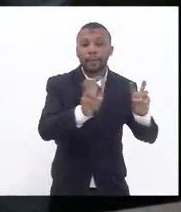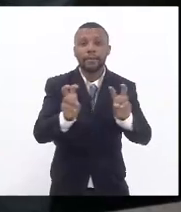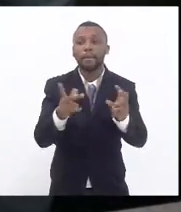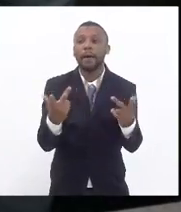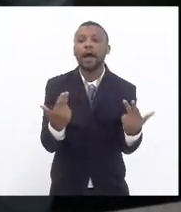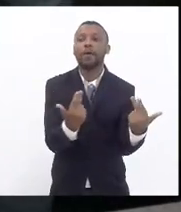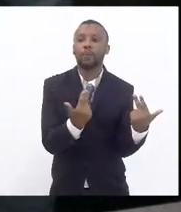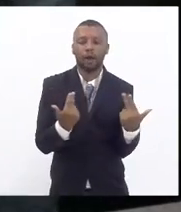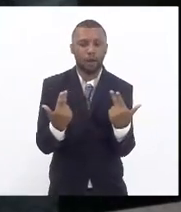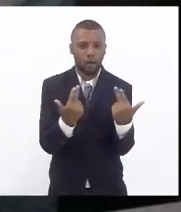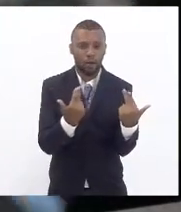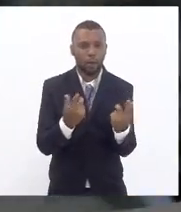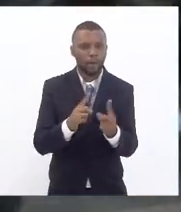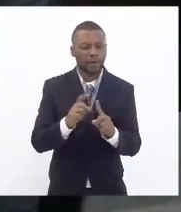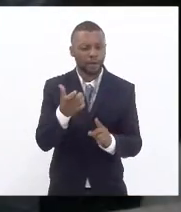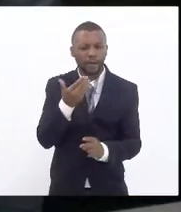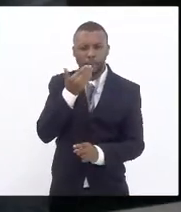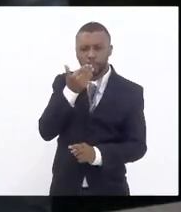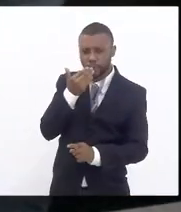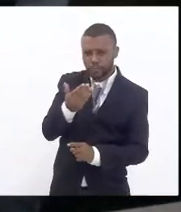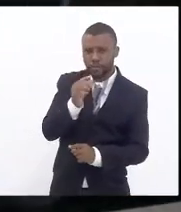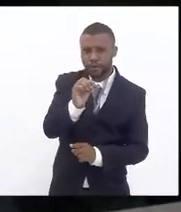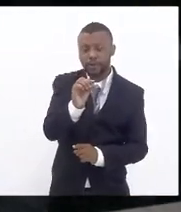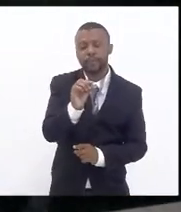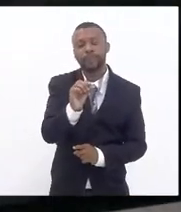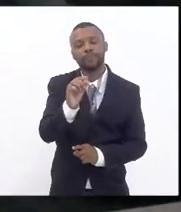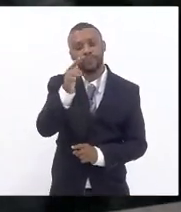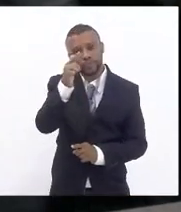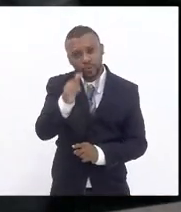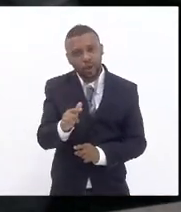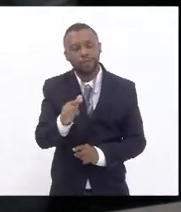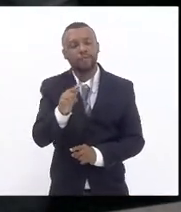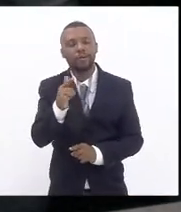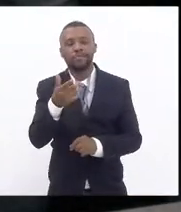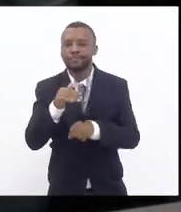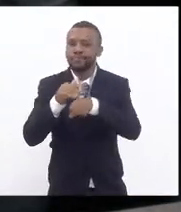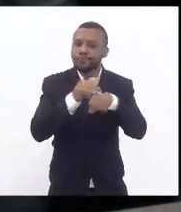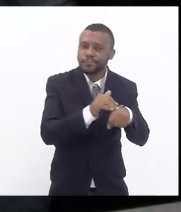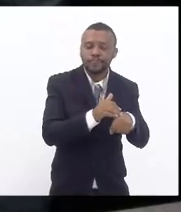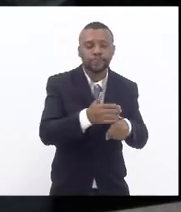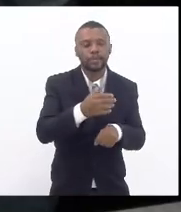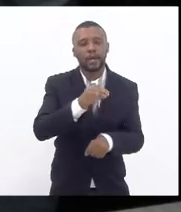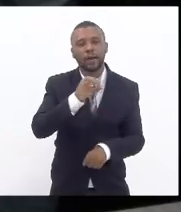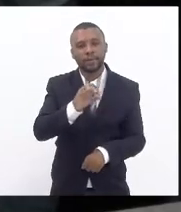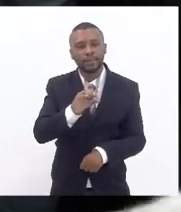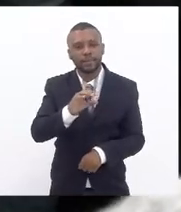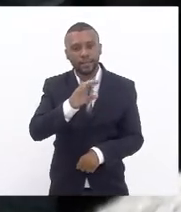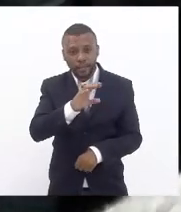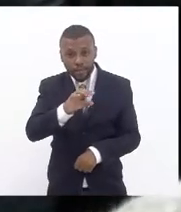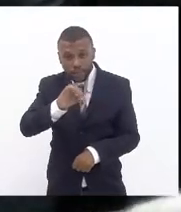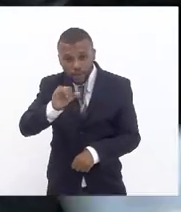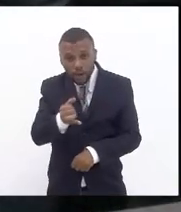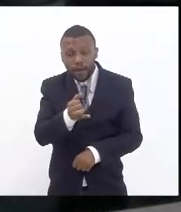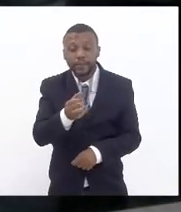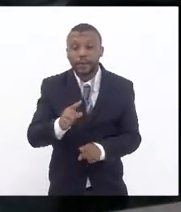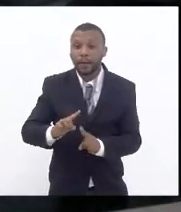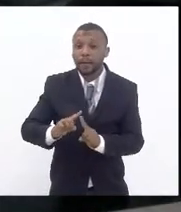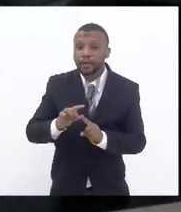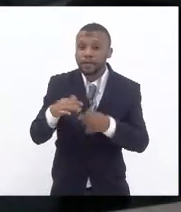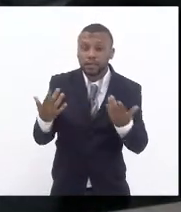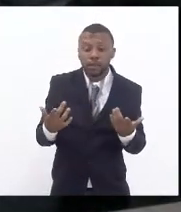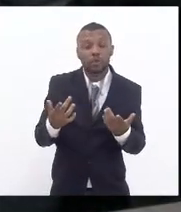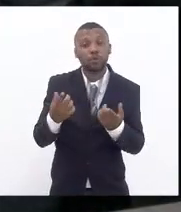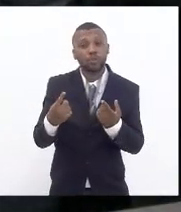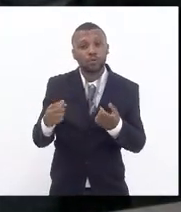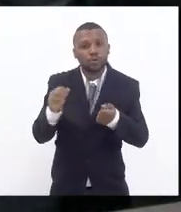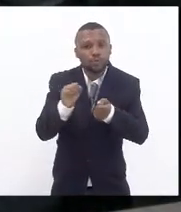queria solicitar a Vossa Excelência que remetesse novamente à CCJ e aí, junto com o autor, a gente pode promover uma modificação